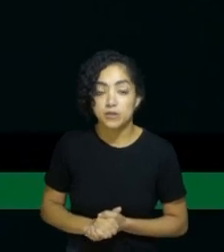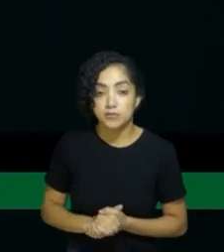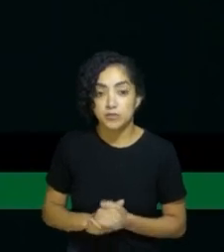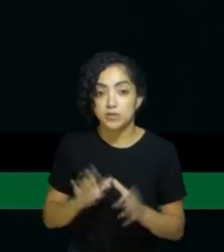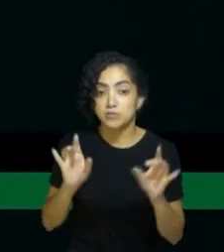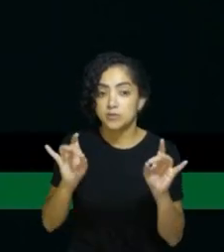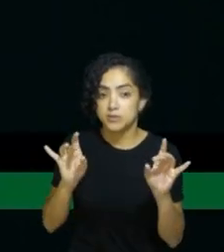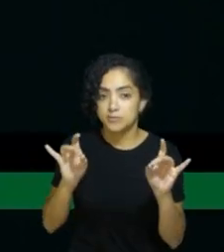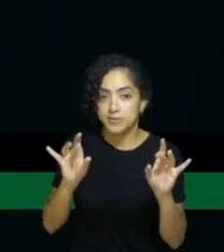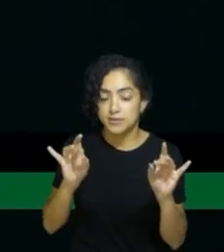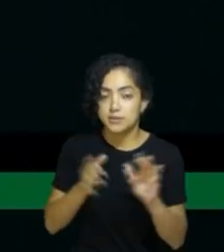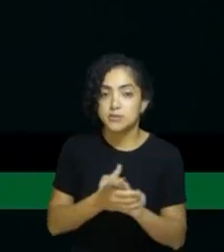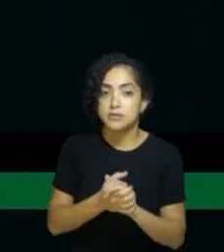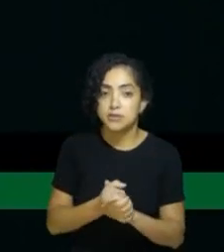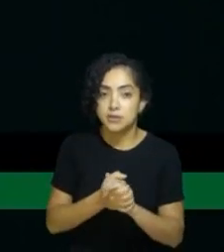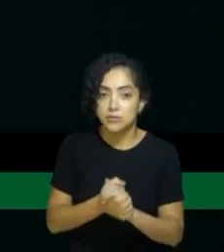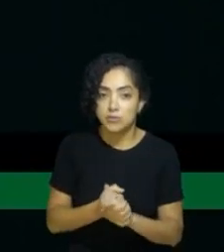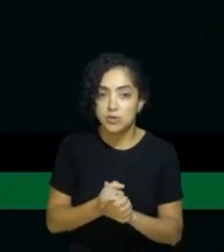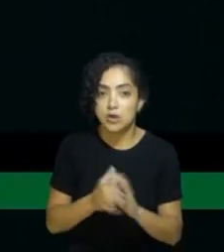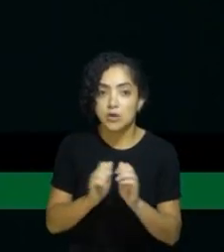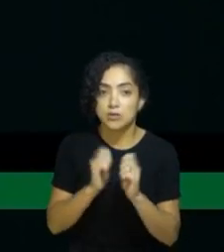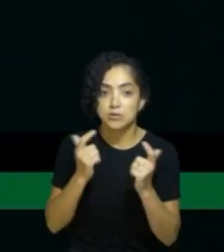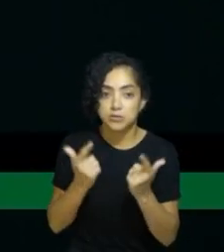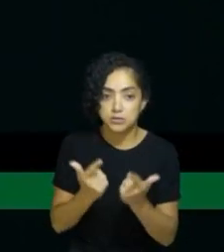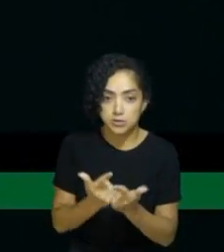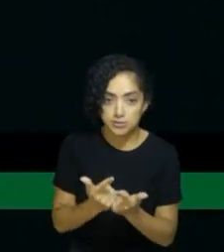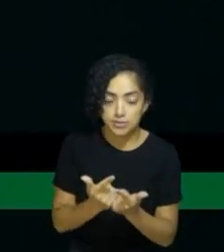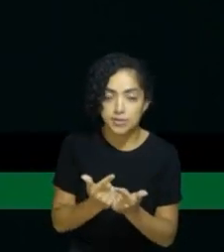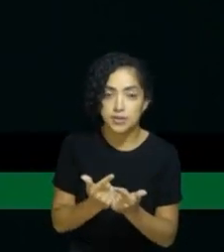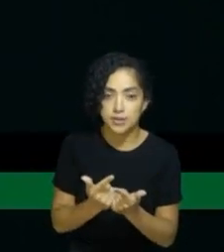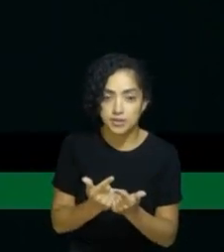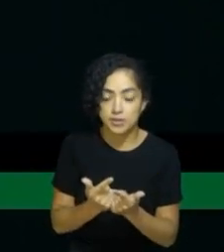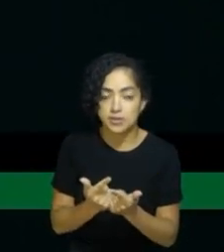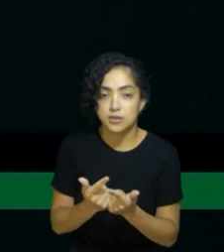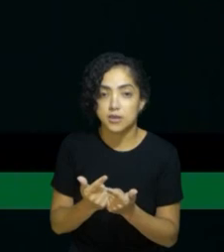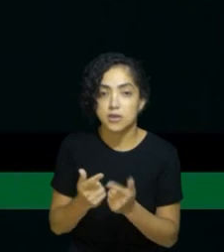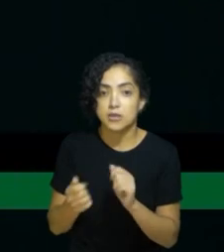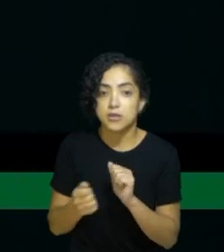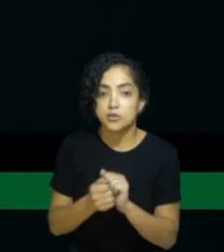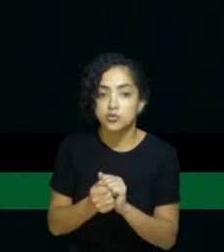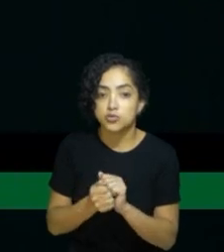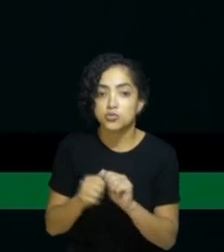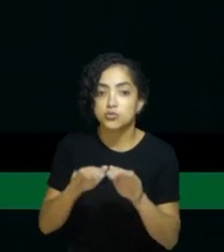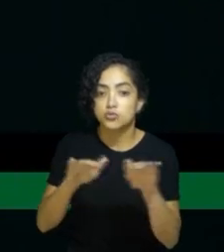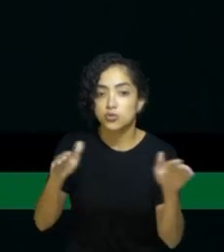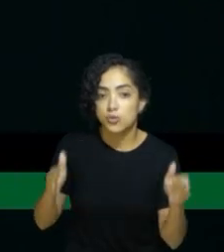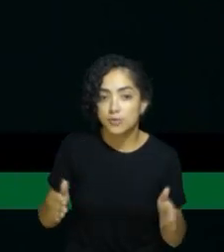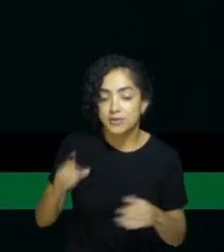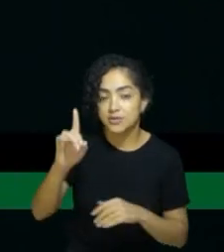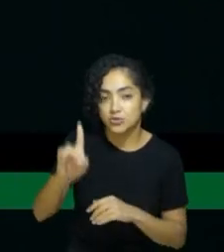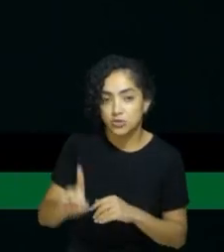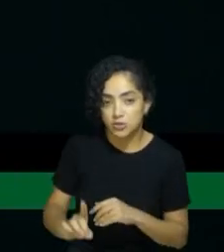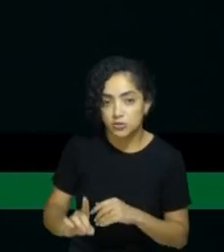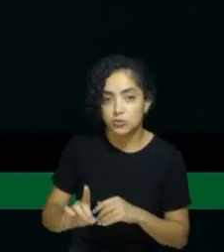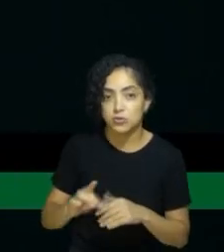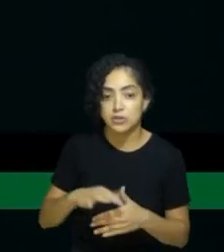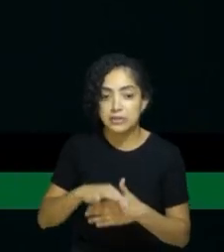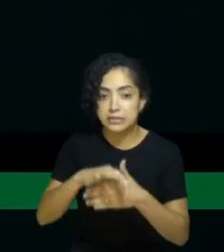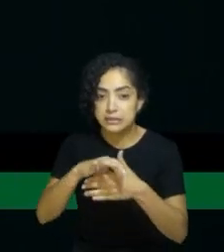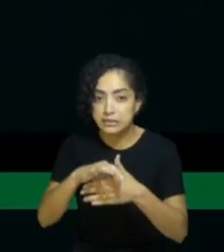especial à nossa Assembleia por poder Presidente junto com a mesa diretora e os demais líderes e membros